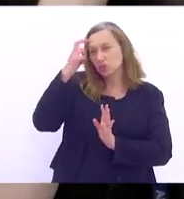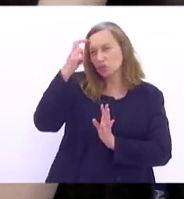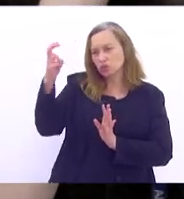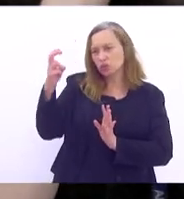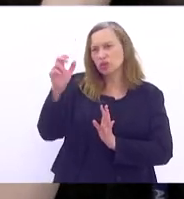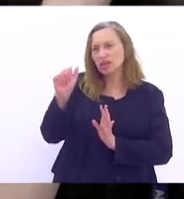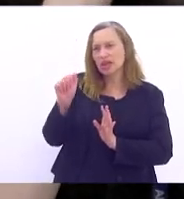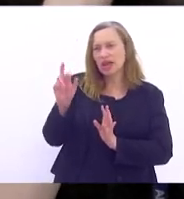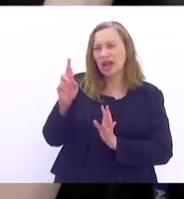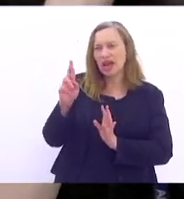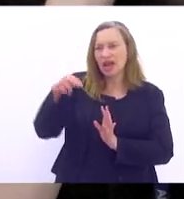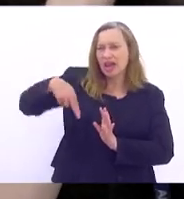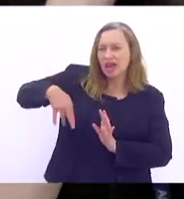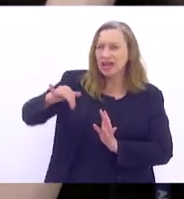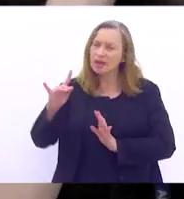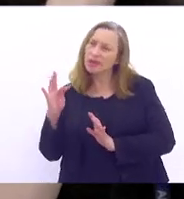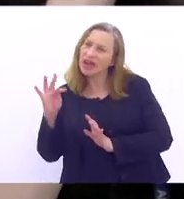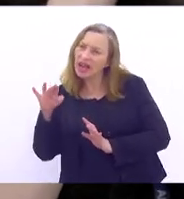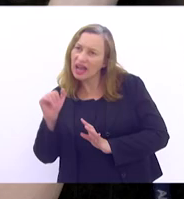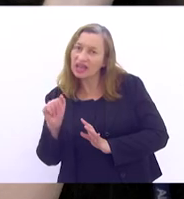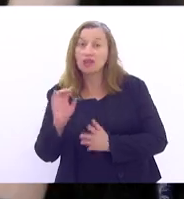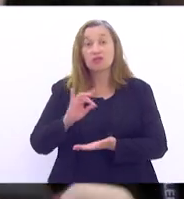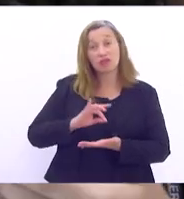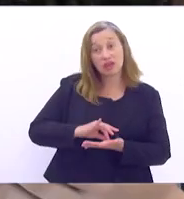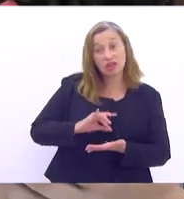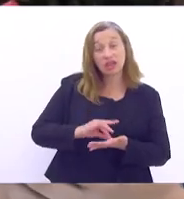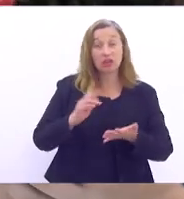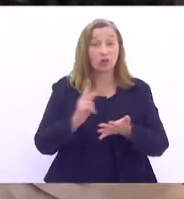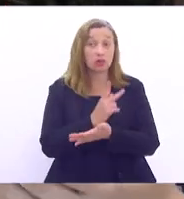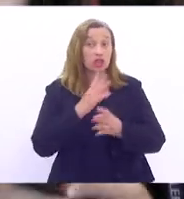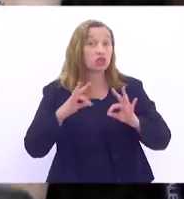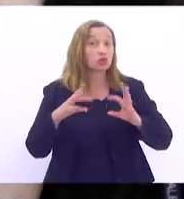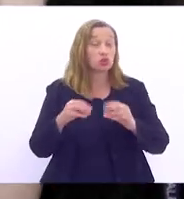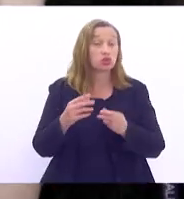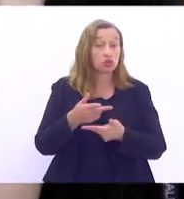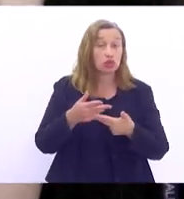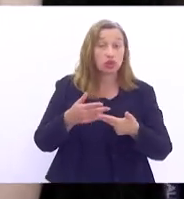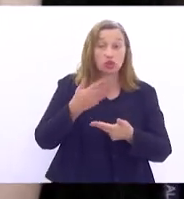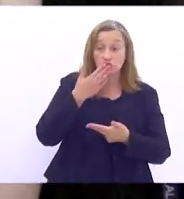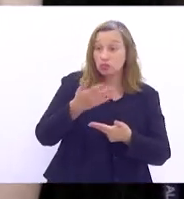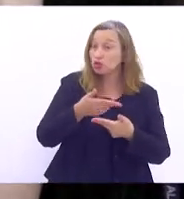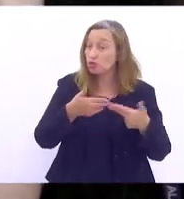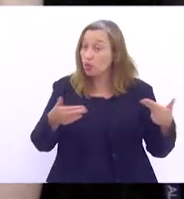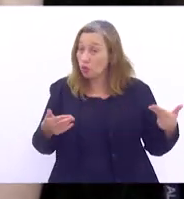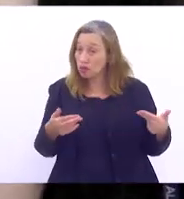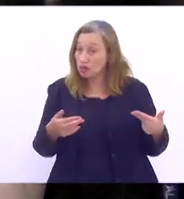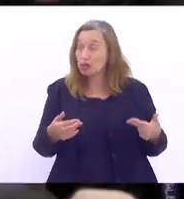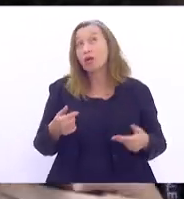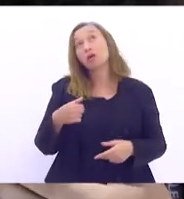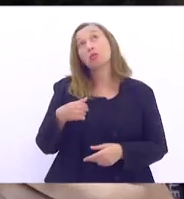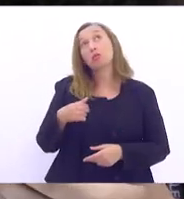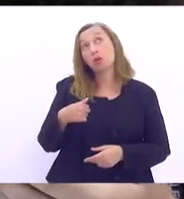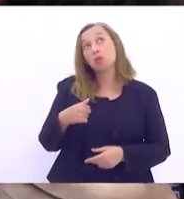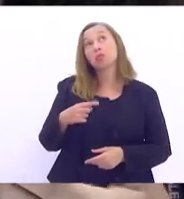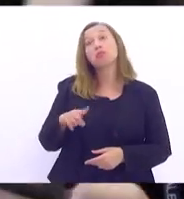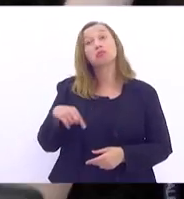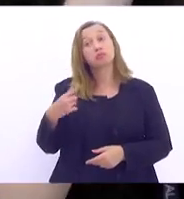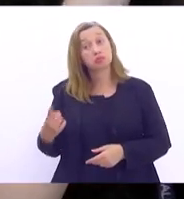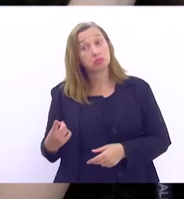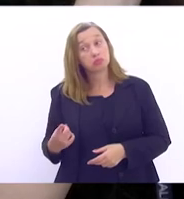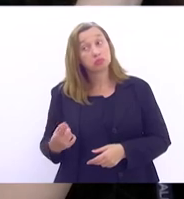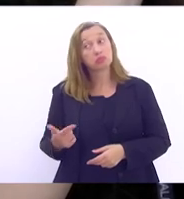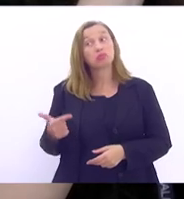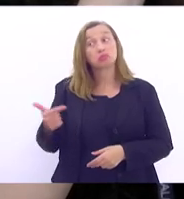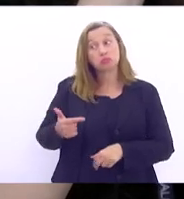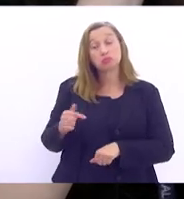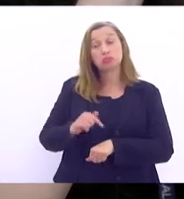arquibancada. É bem verdade que na arquibancada acontecem todo tipo de coisa. E eu posso depois, num segundo momento, no